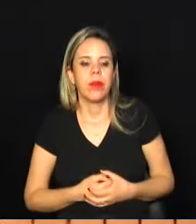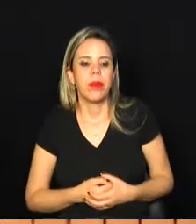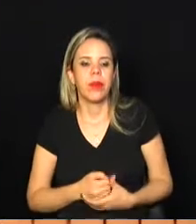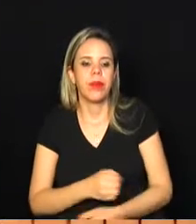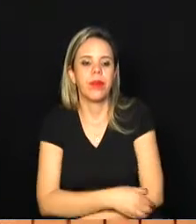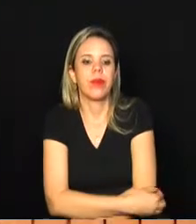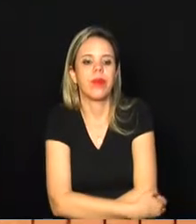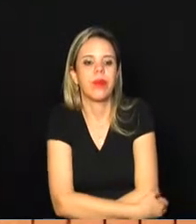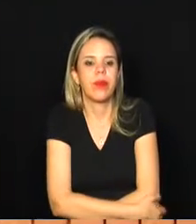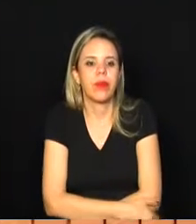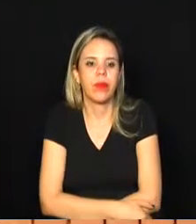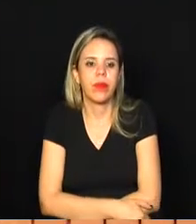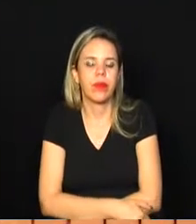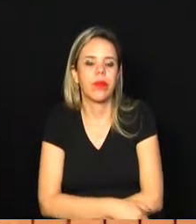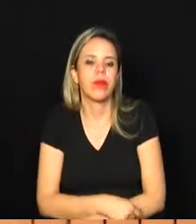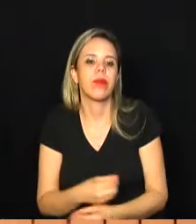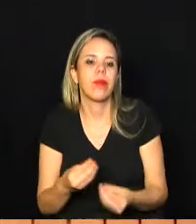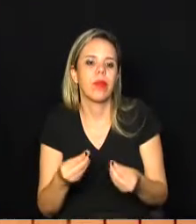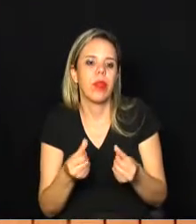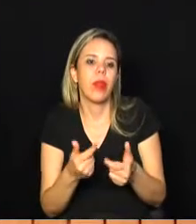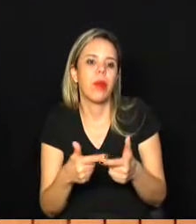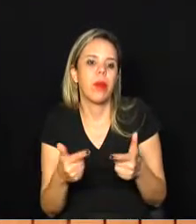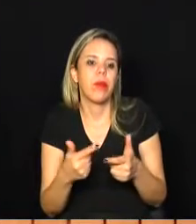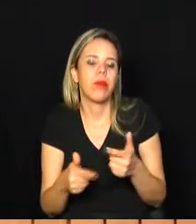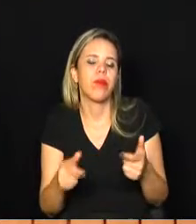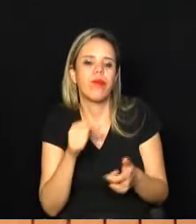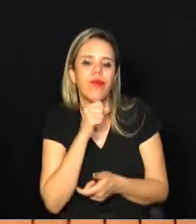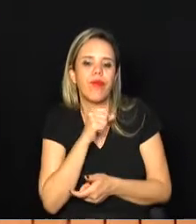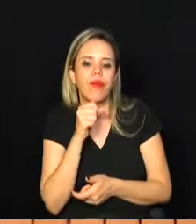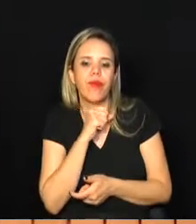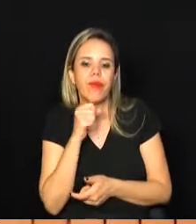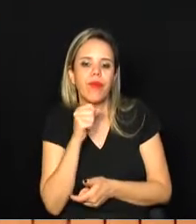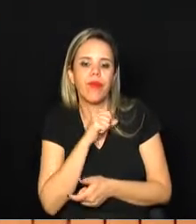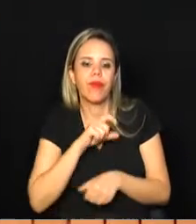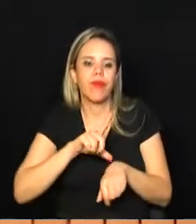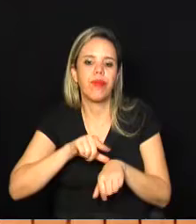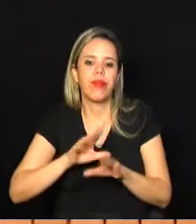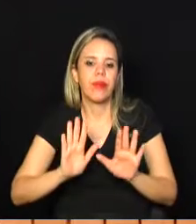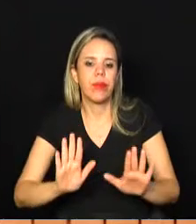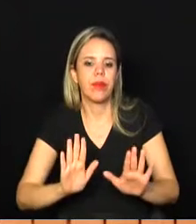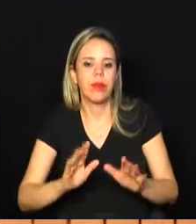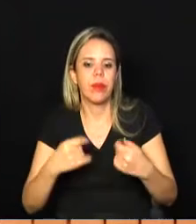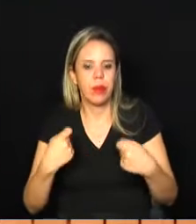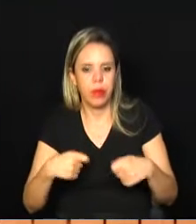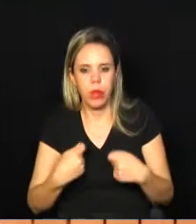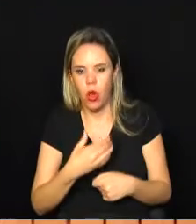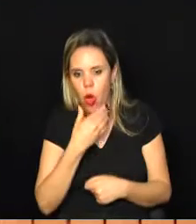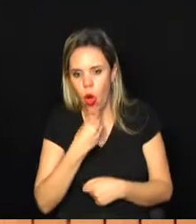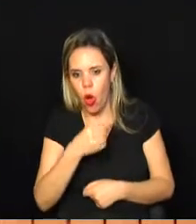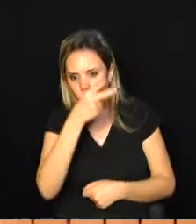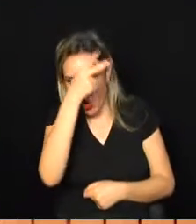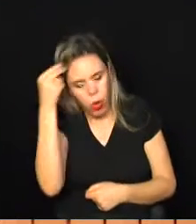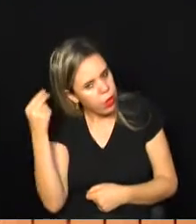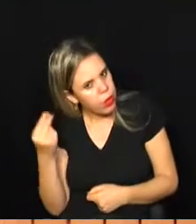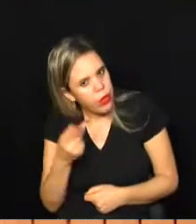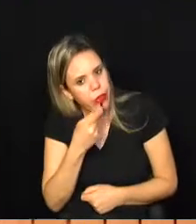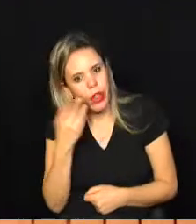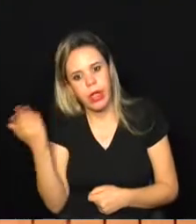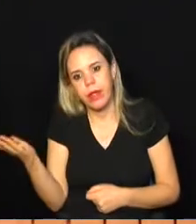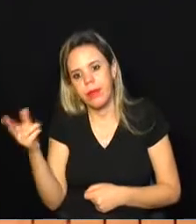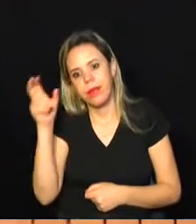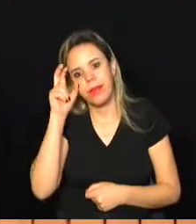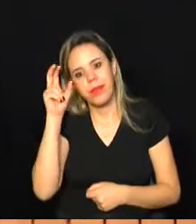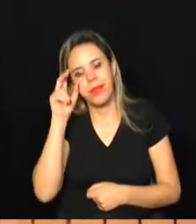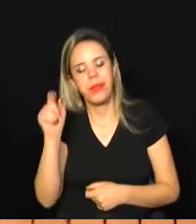dela a melhorar dela envelhecer e precisa de homens públicos E aí eu quero destacar o